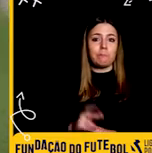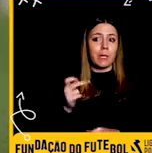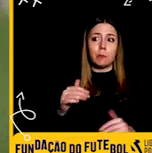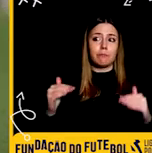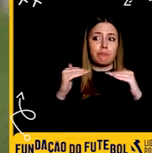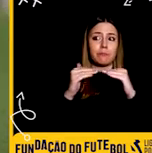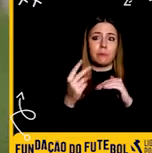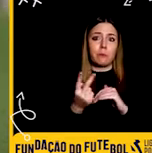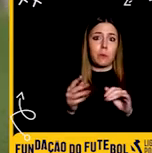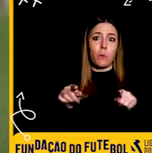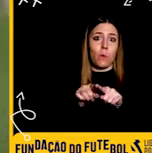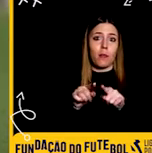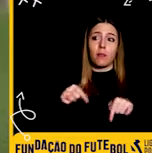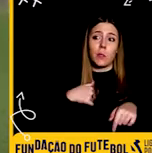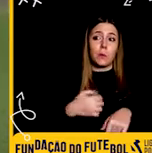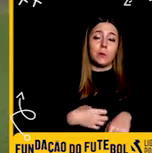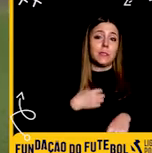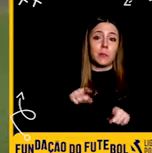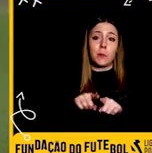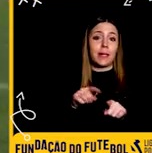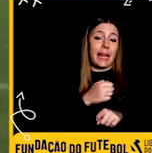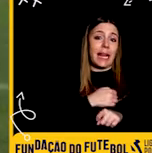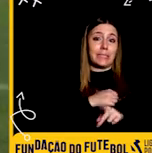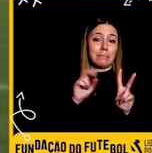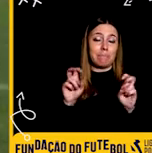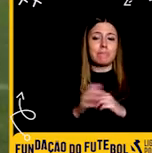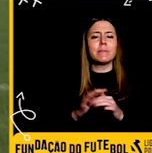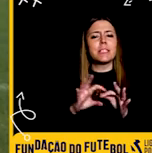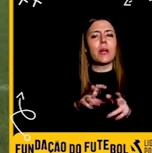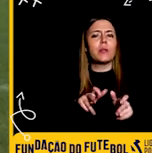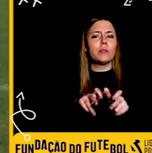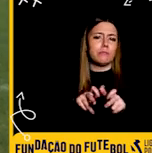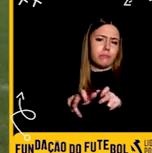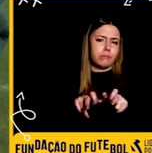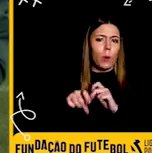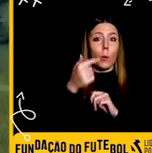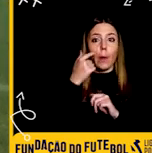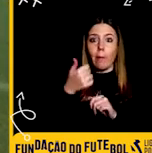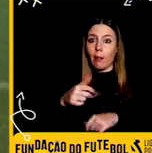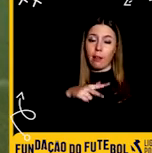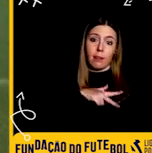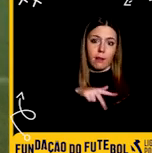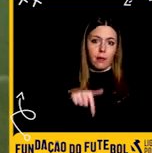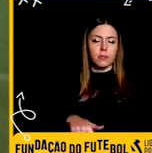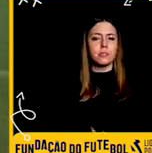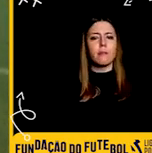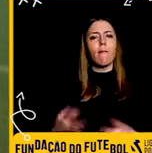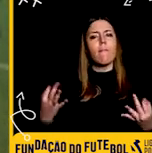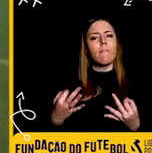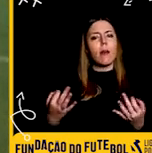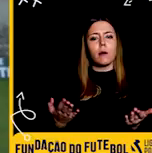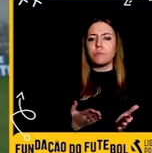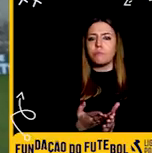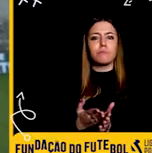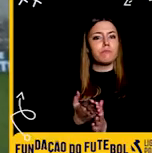natural, por isso eu estou em casa. Em termos de competição, e tu que já conheces bem esta liga,